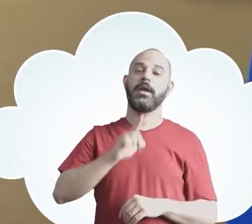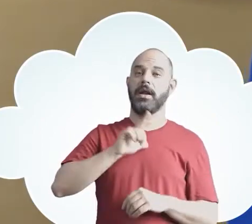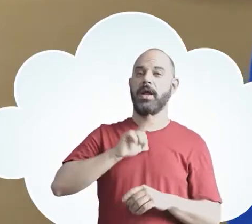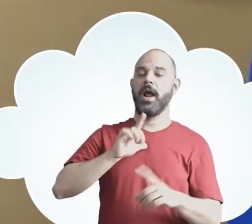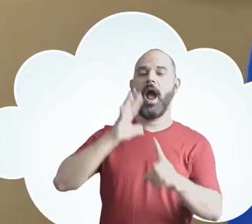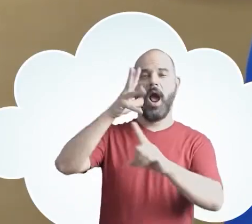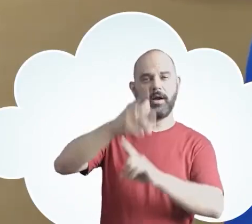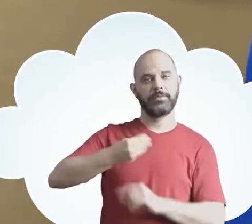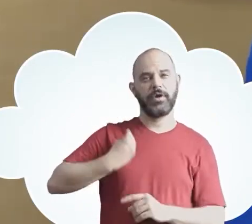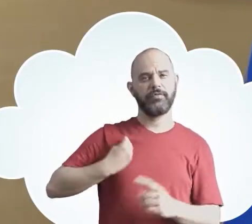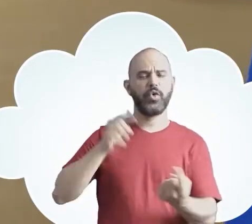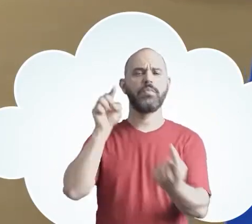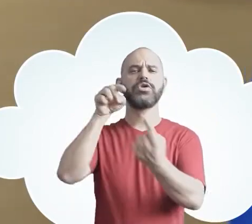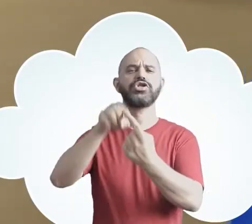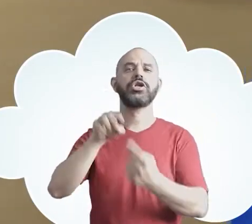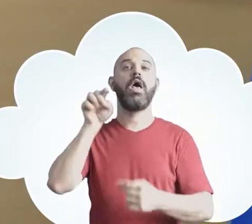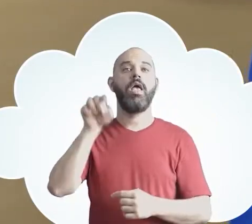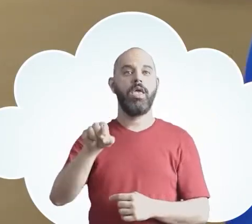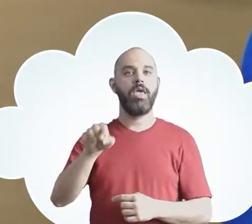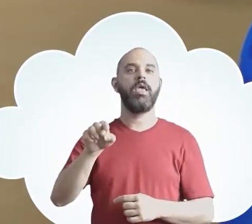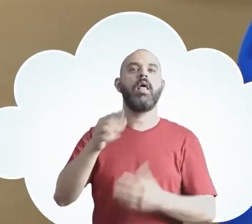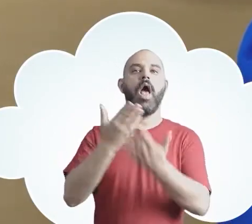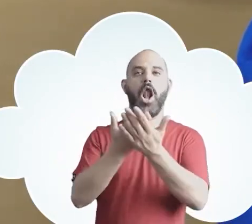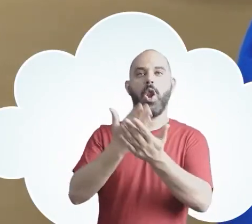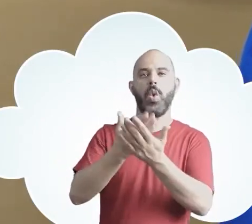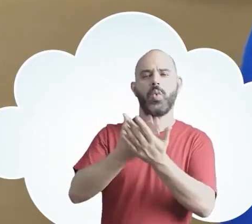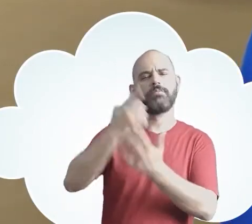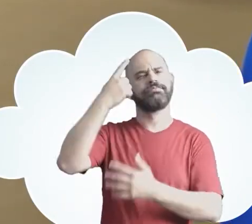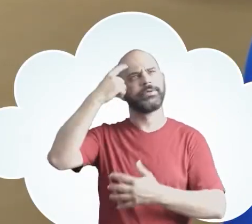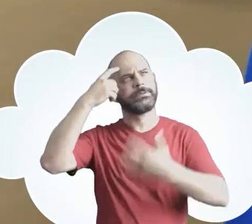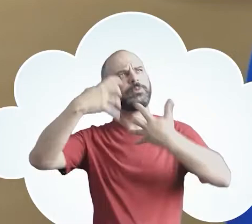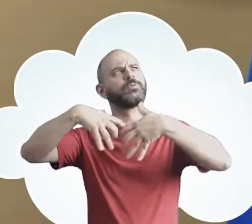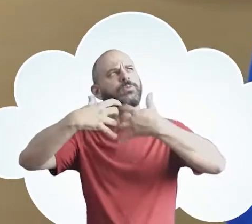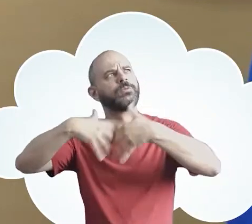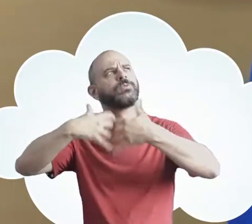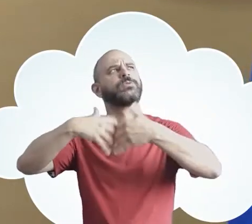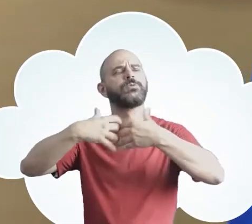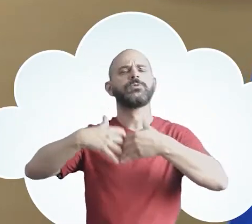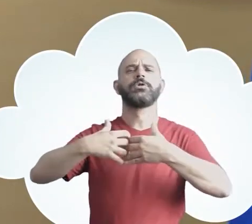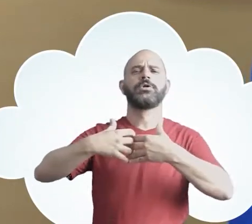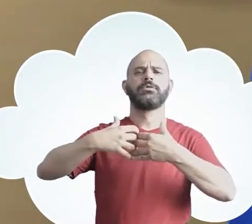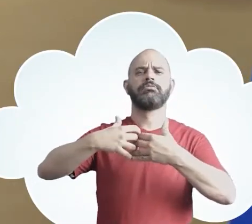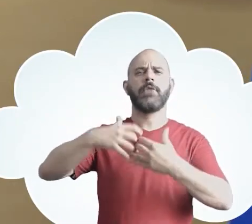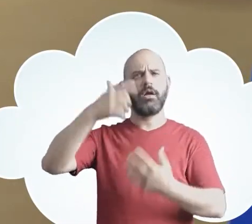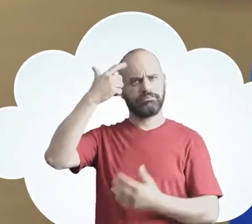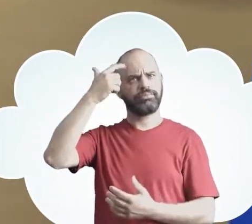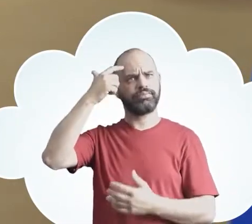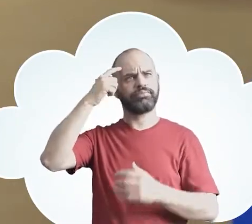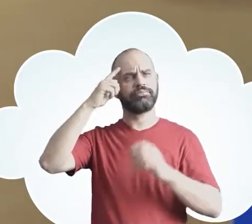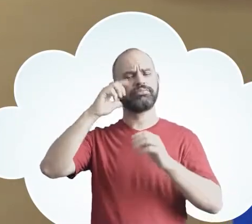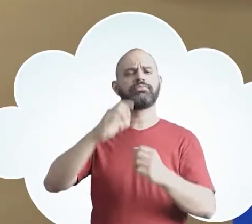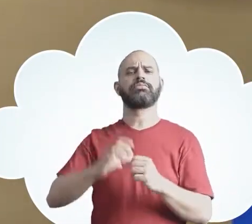Arte para a Vida é levar esse aluno ator a se tornar uma pessoa crítica, reflexiva e aprender a se colocar diante dessas